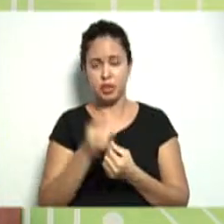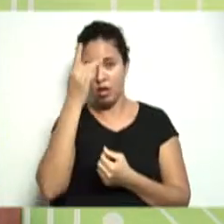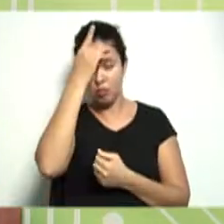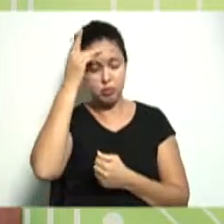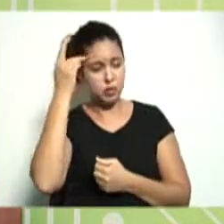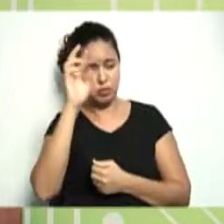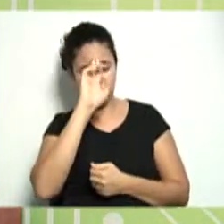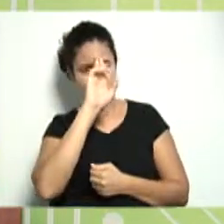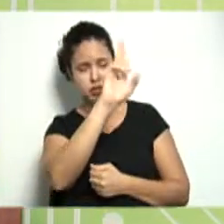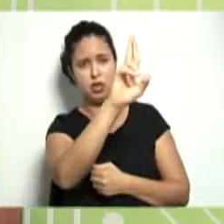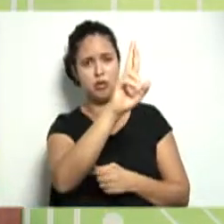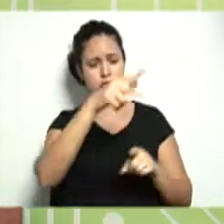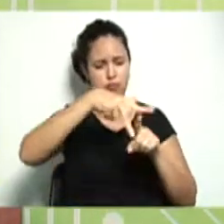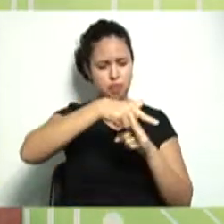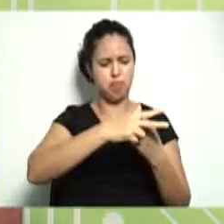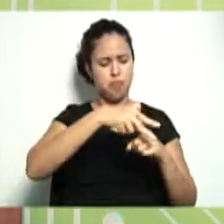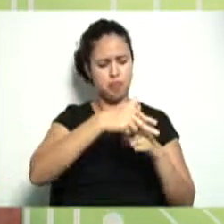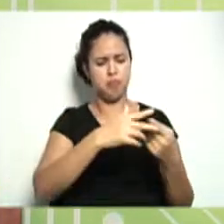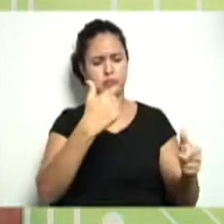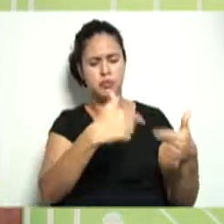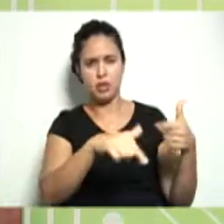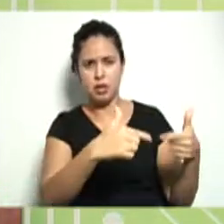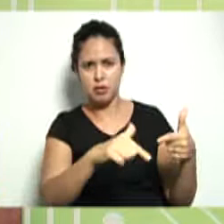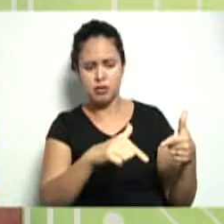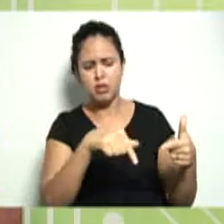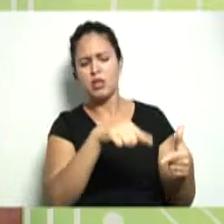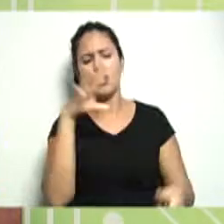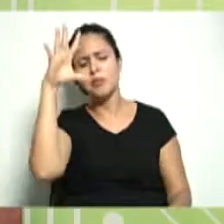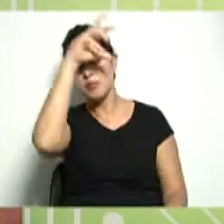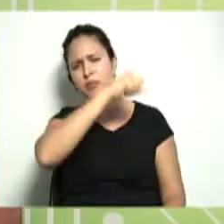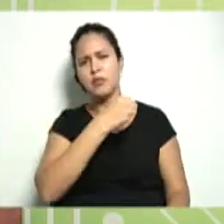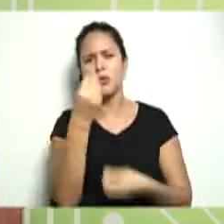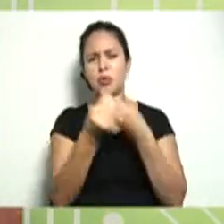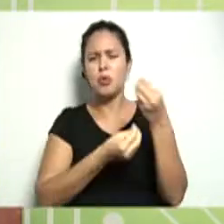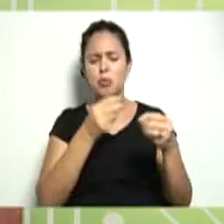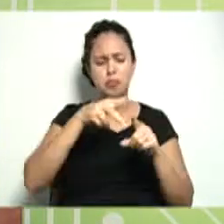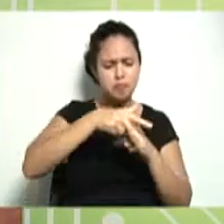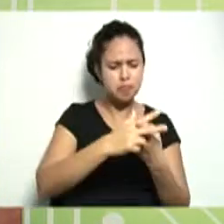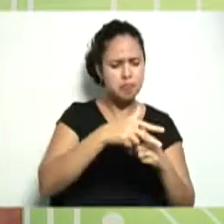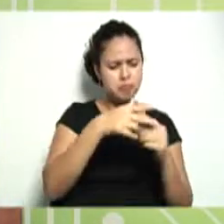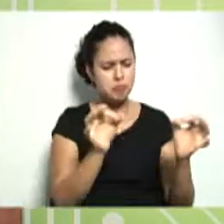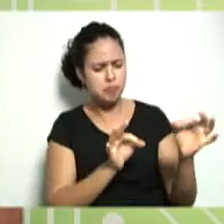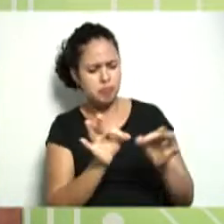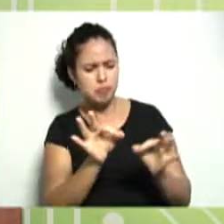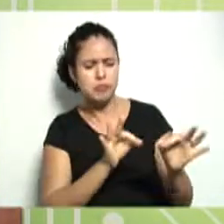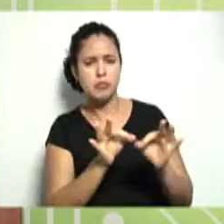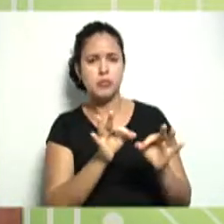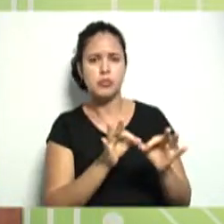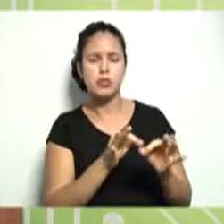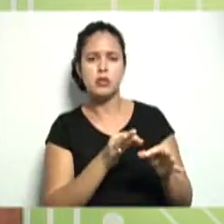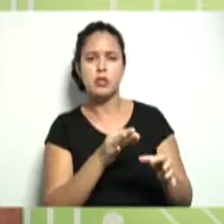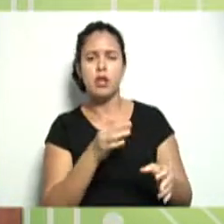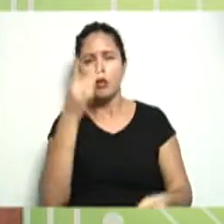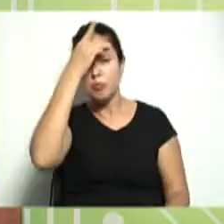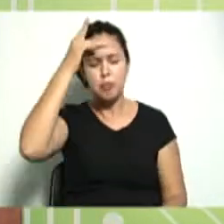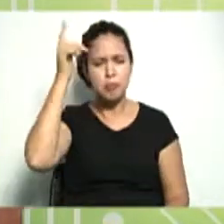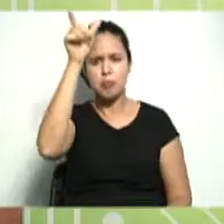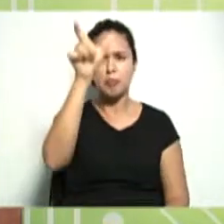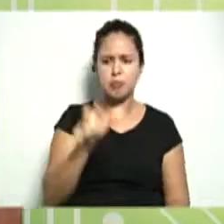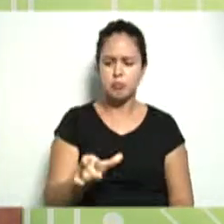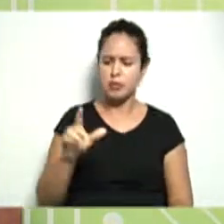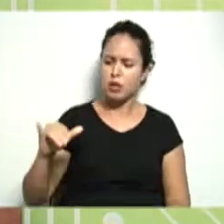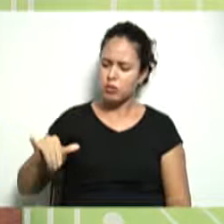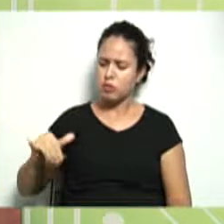uma oficina ou trabalha em uma oficina aprendeu a ser um mecânico? Como que o piloto aprendeu a ser